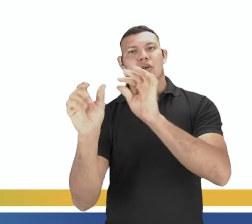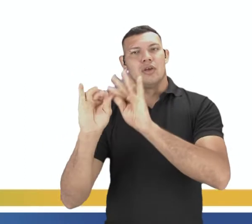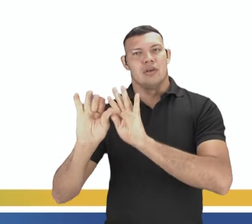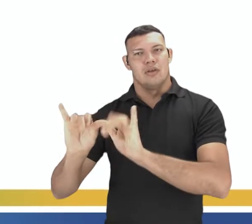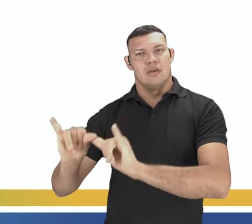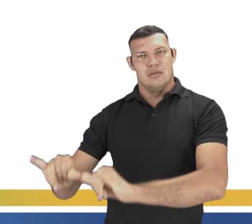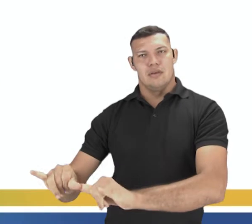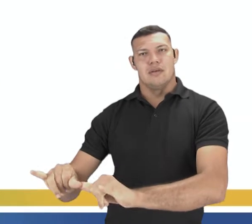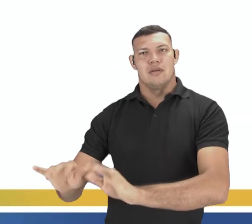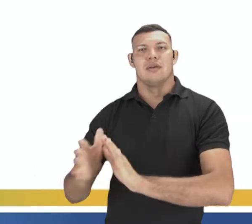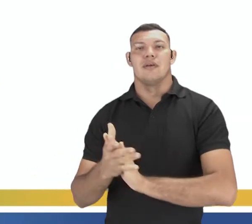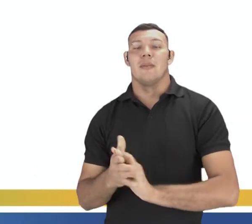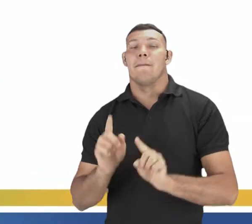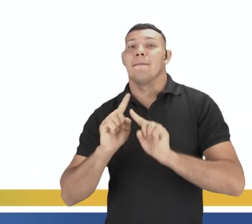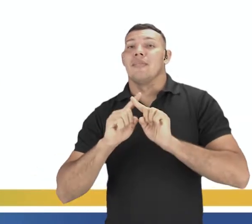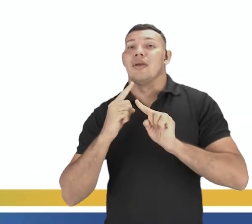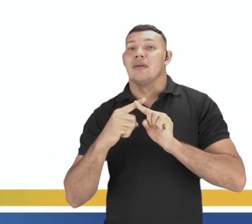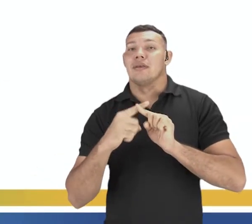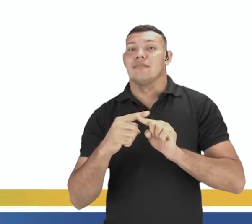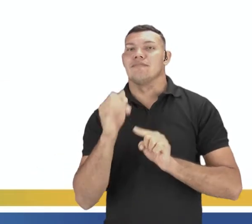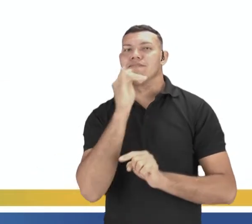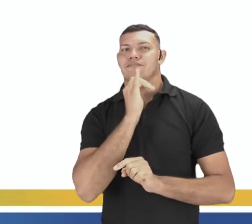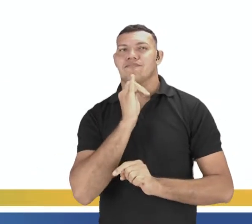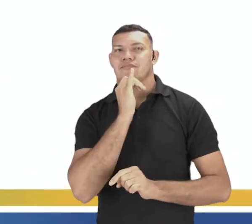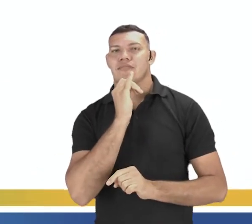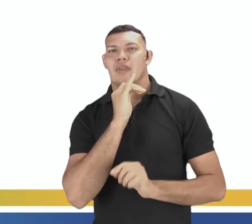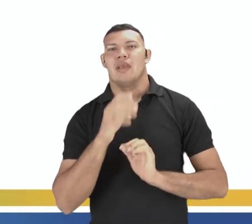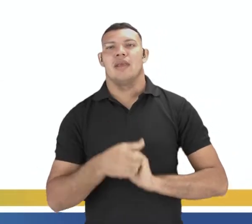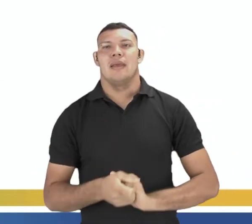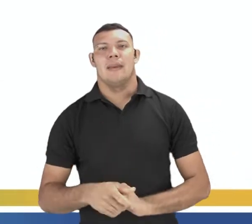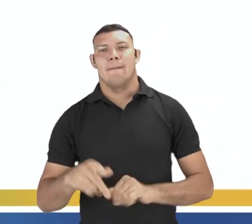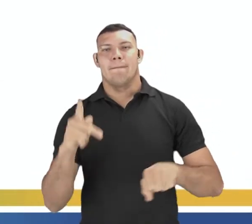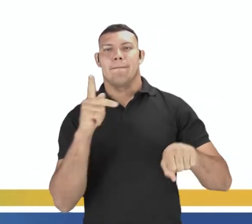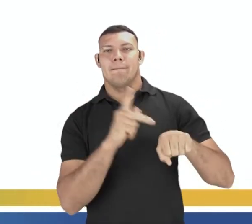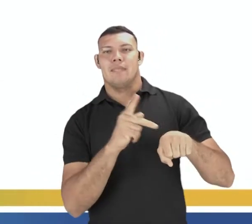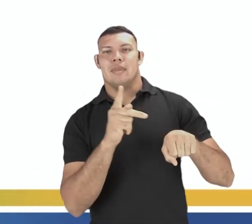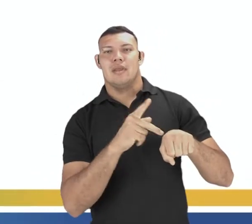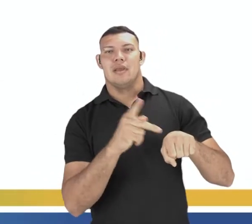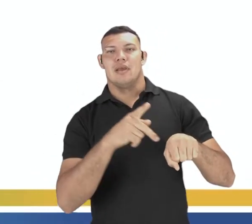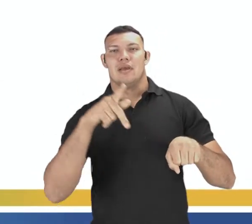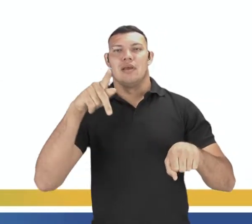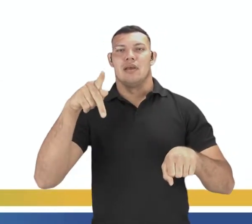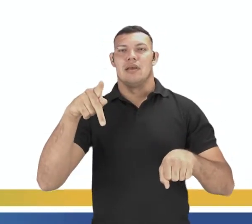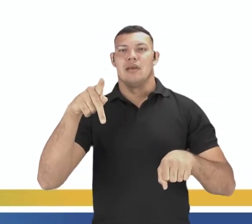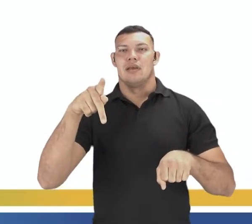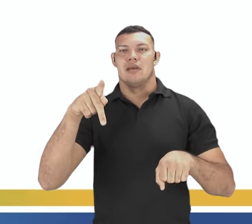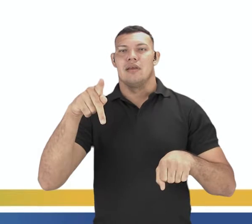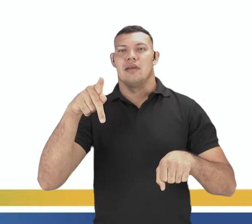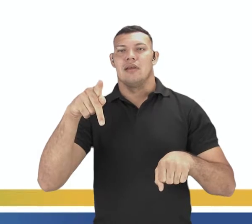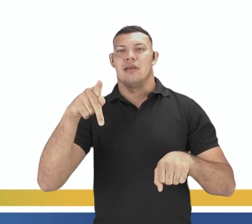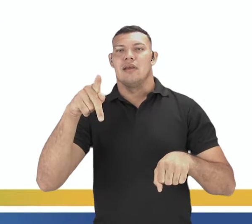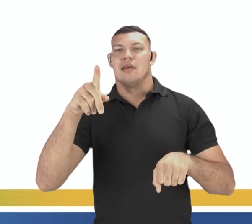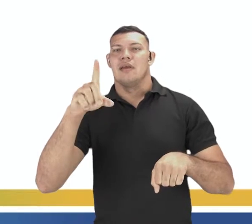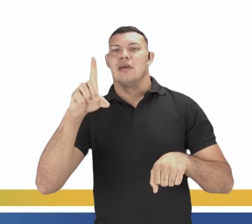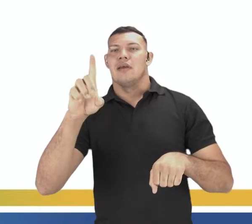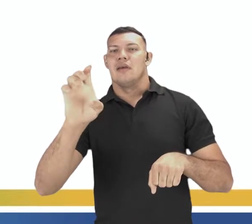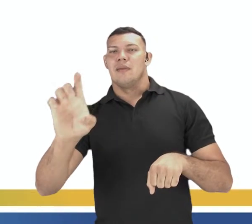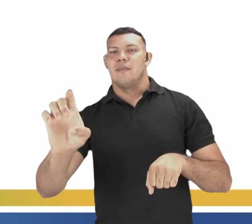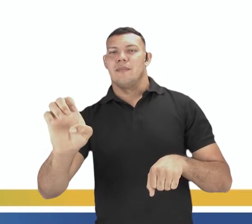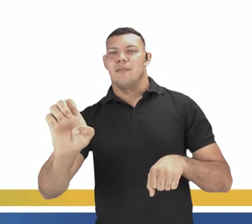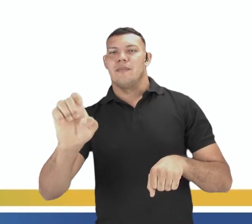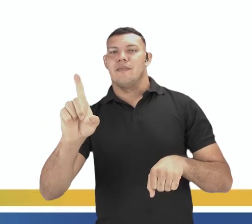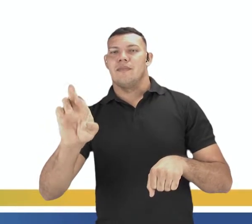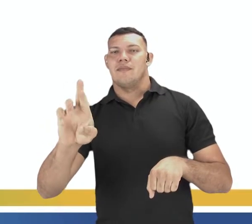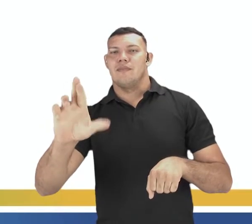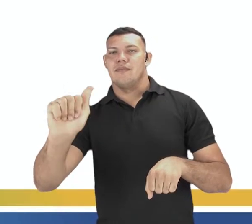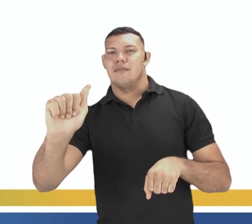com a derivação. Por exemplo, na palavra pedra, para a palavra pedrinha, mesmo com a